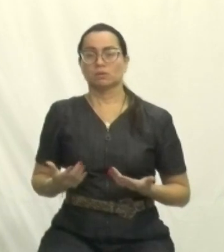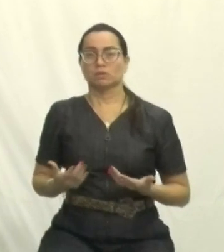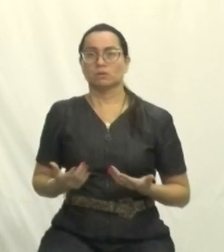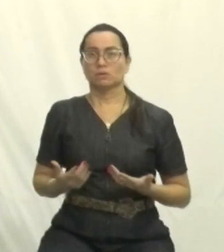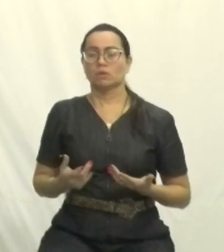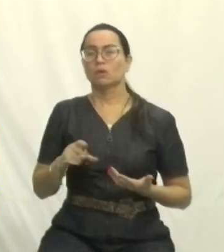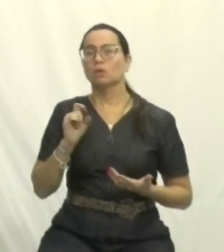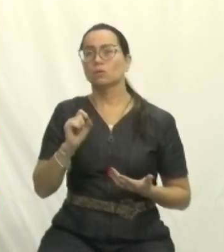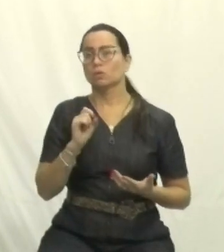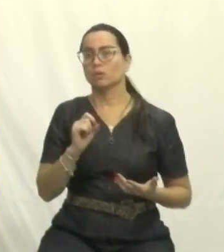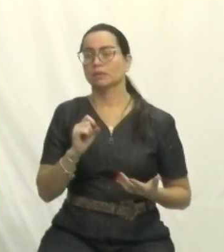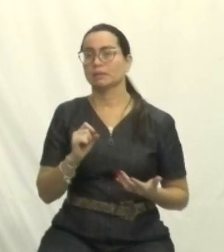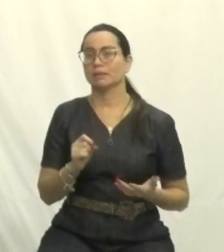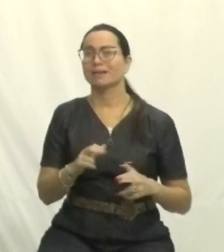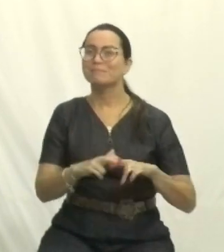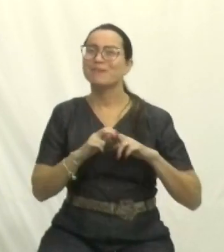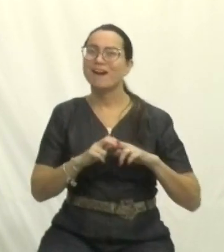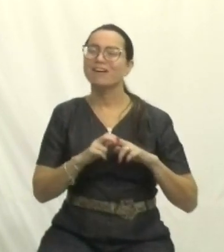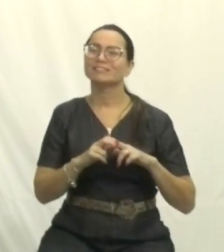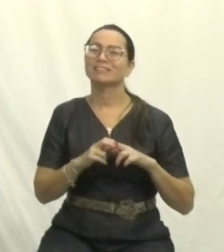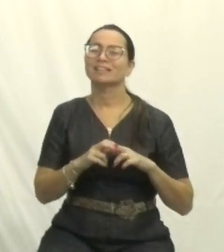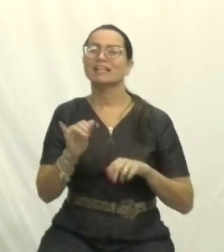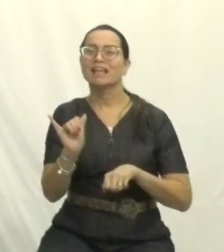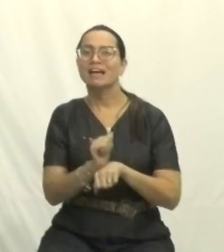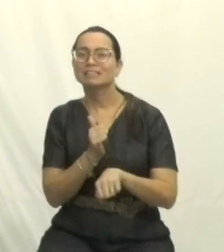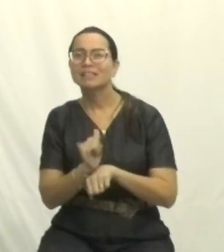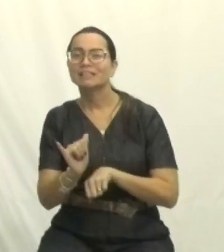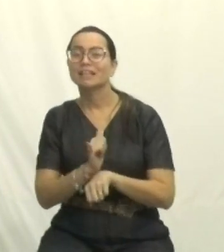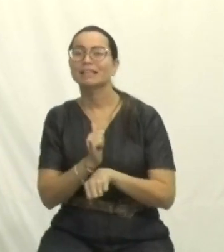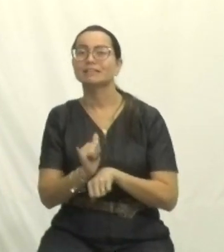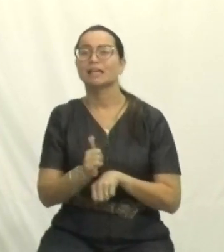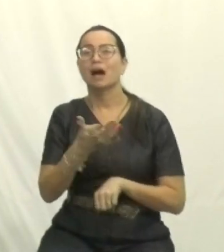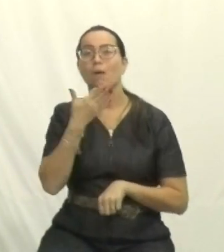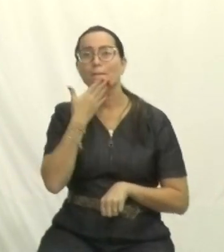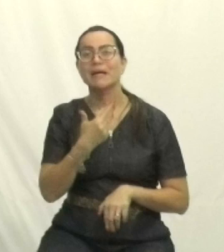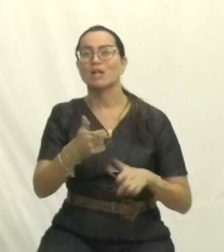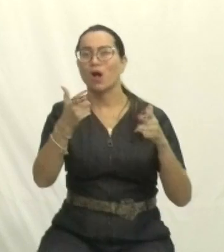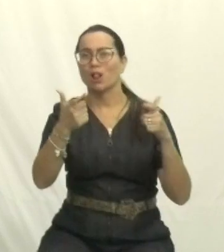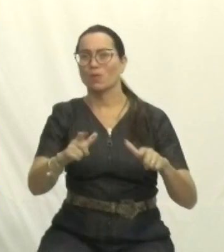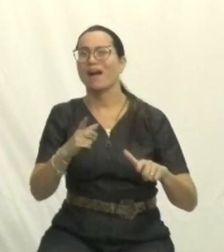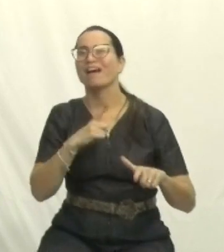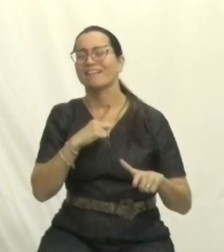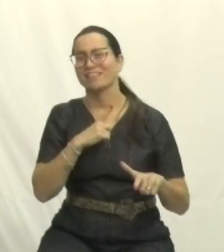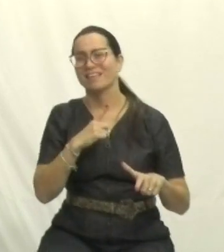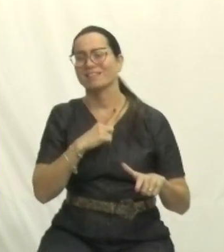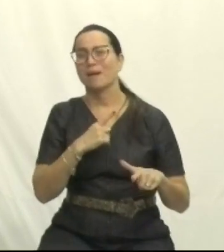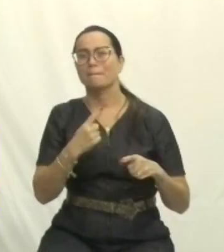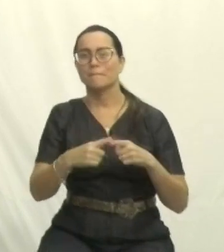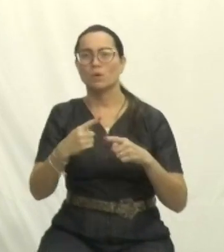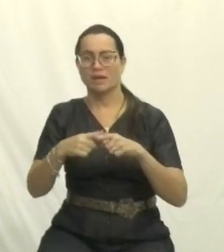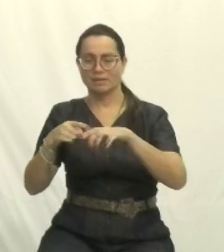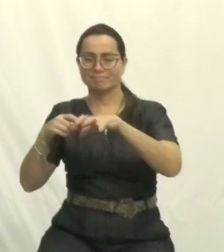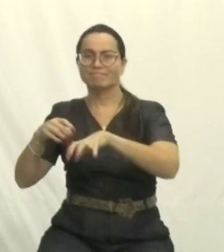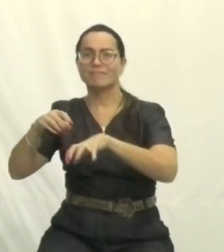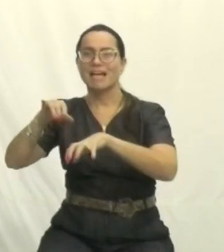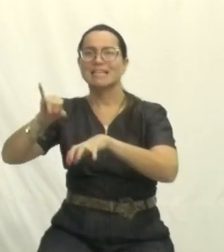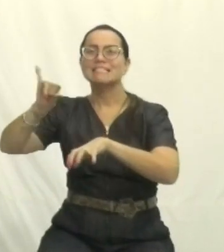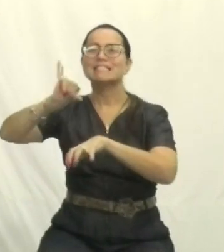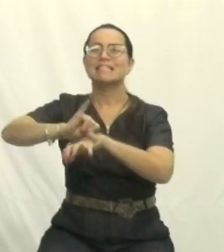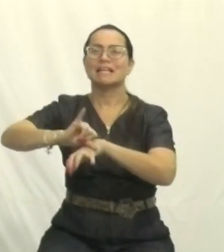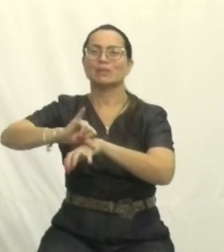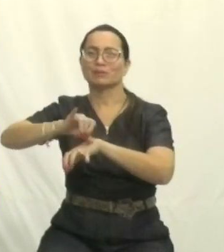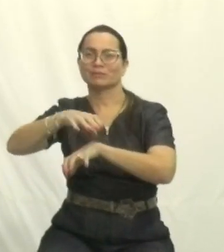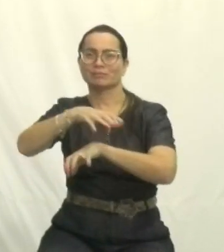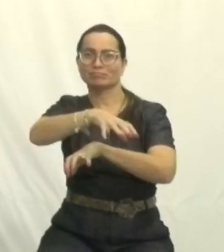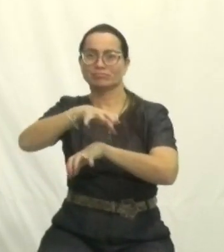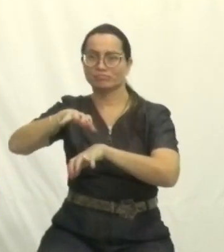estrategicamente, naquele local, na Rua do Lário dos Santos, é o melhor local que nós encontramos. Por quê? Para chegar ao sul, no bairro Pierinho, 3,